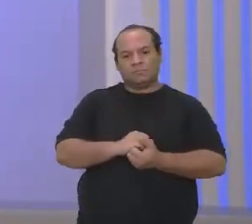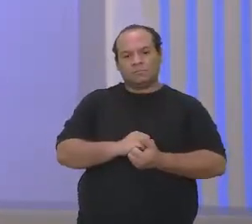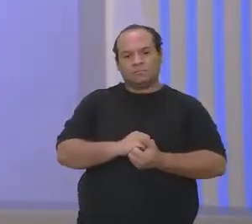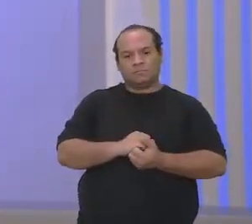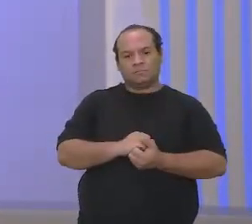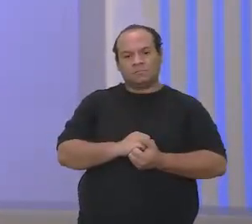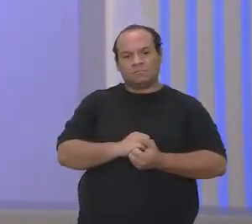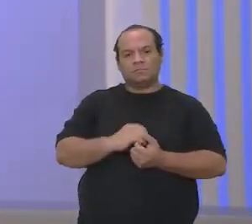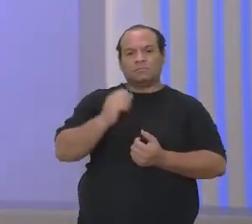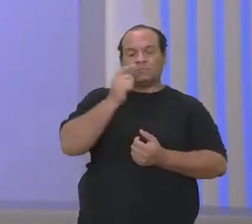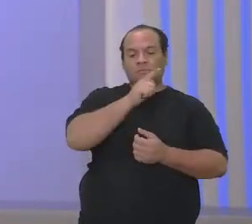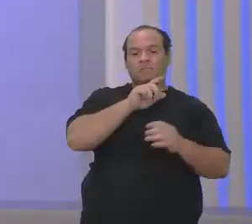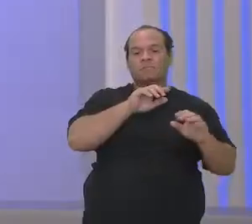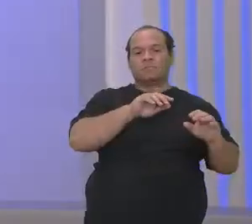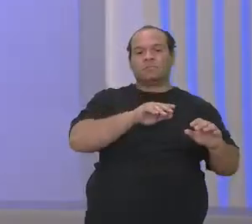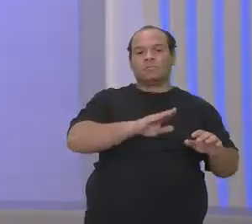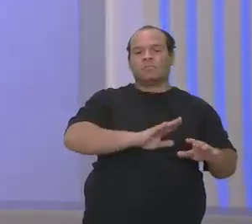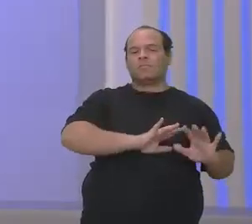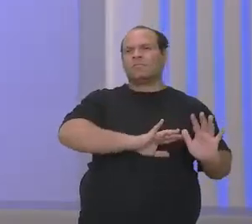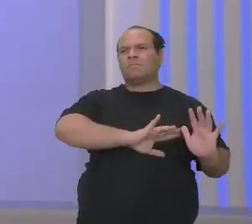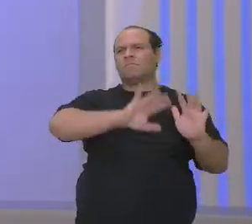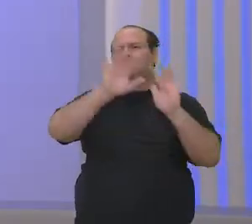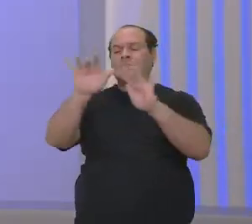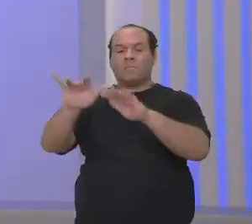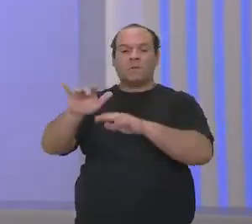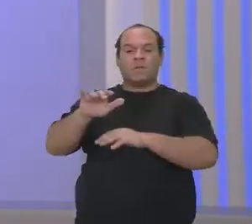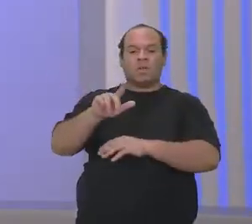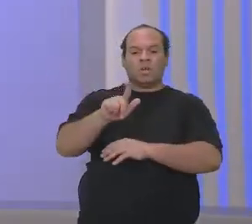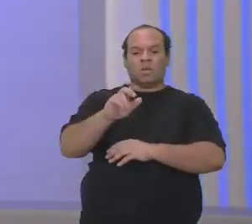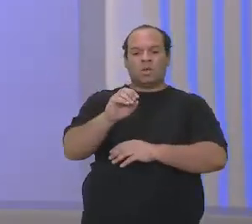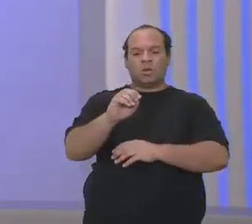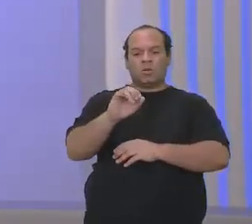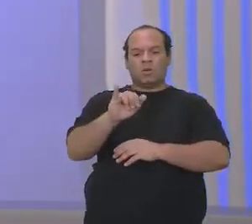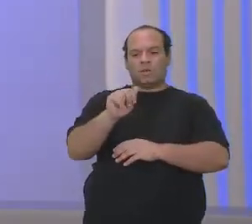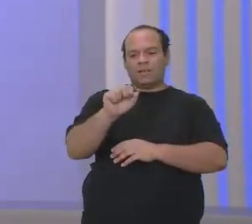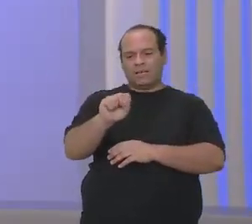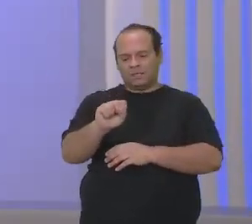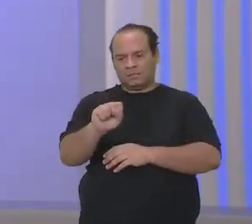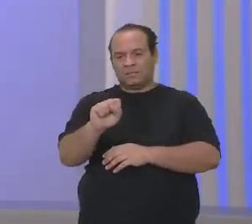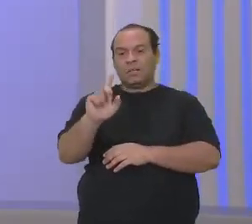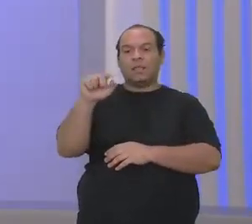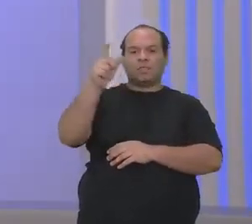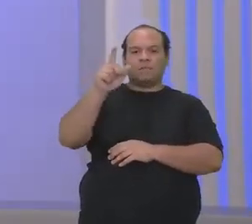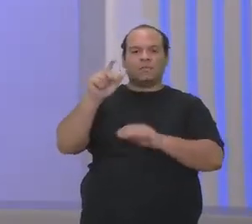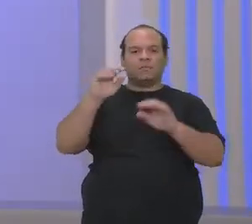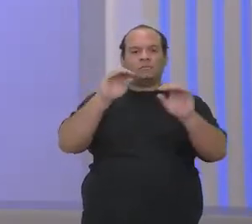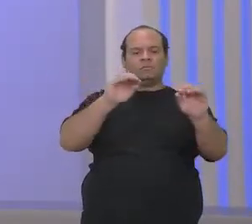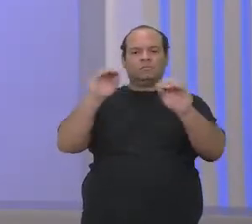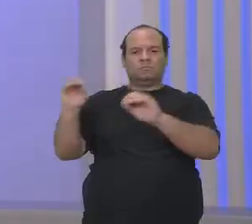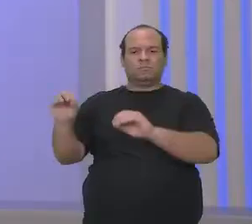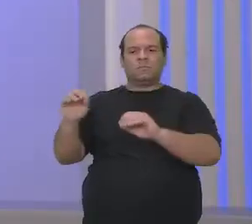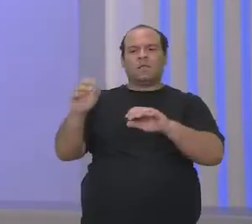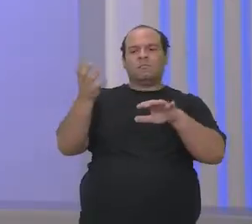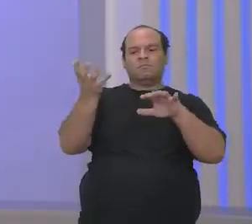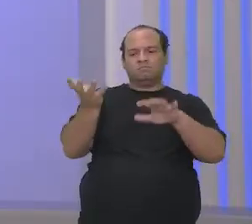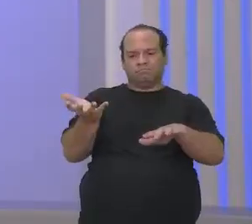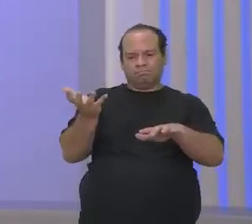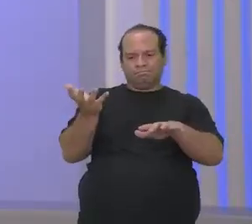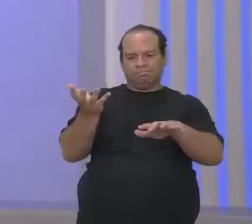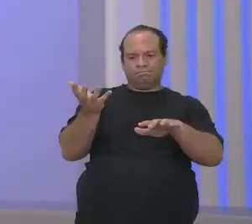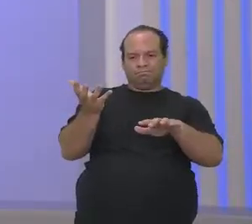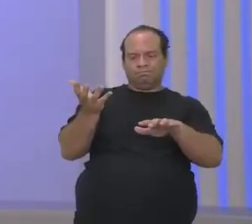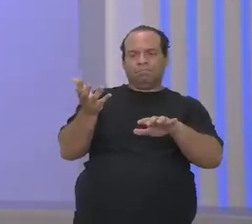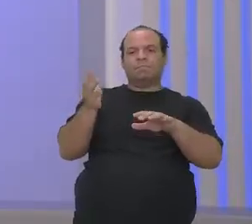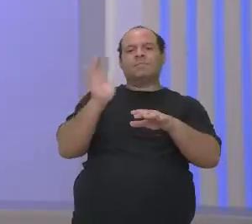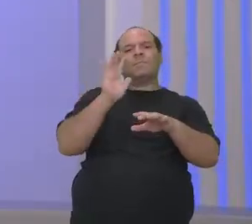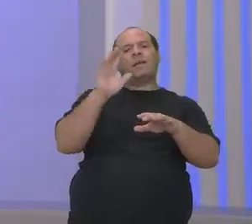foram para Goiás, né, e logo mais estarão em Brasília, estão lá tendo formações, aprendendo,